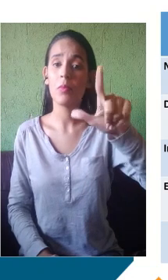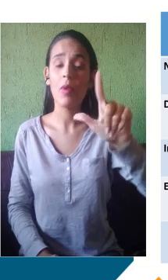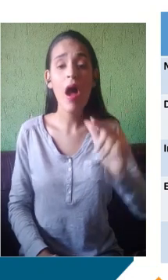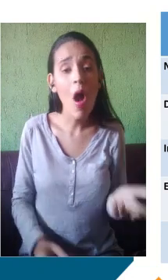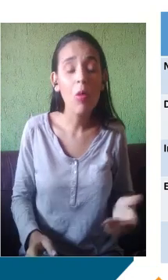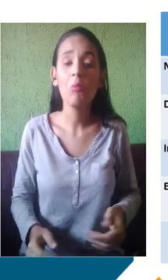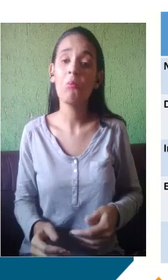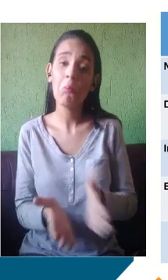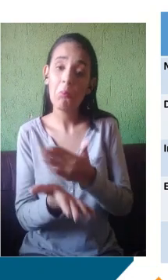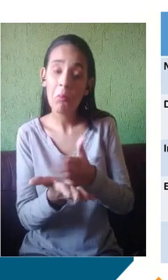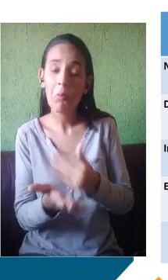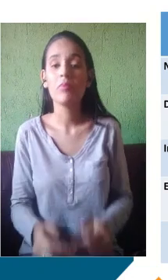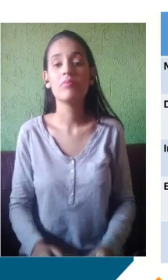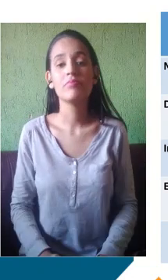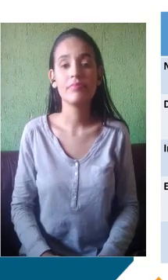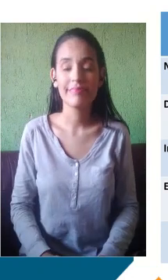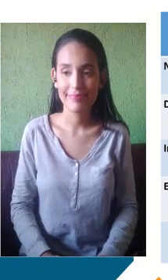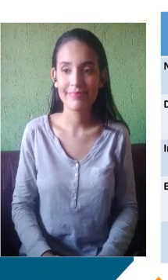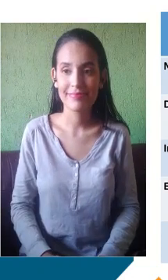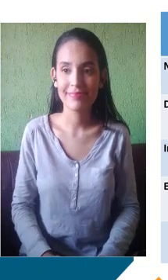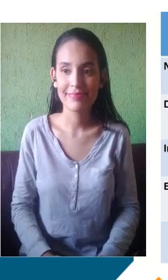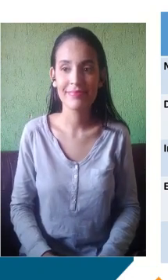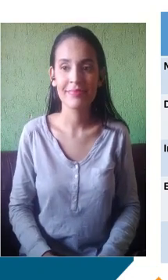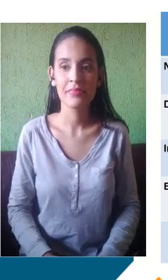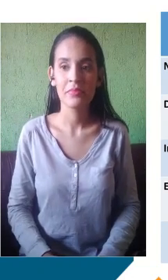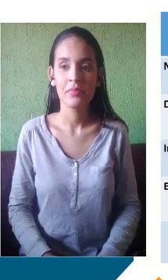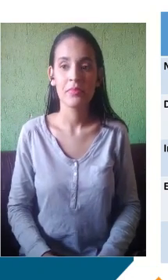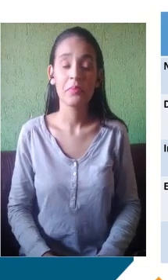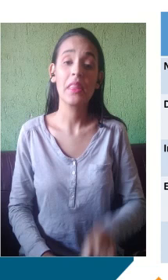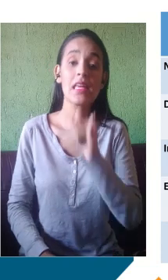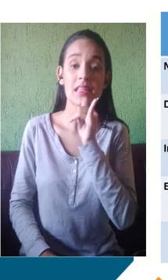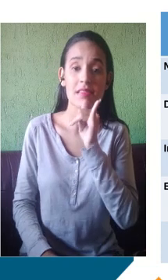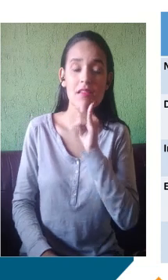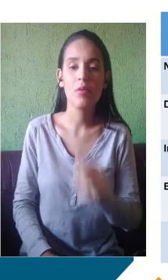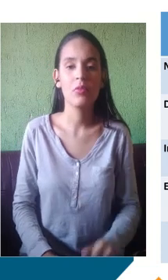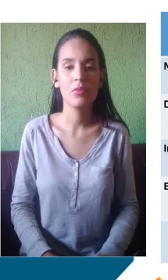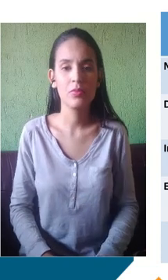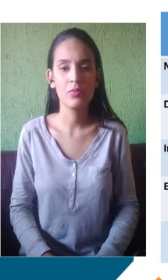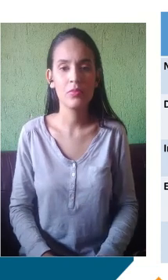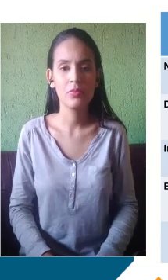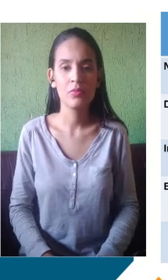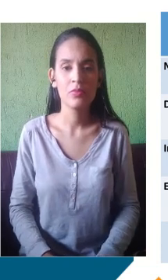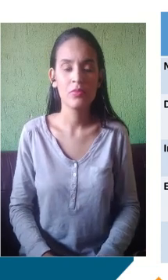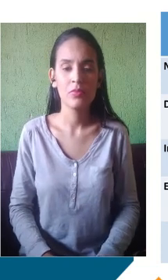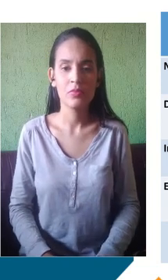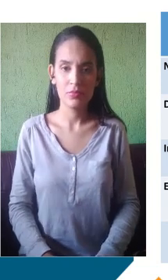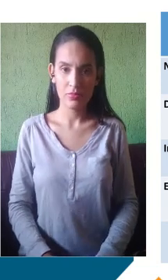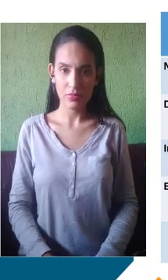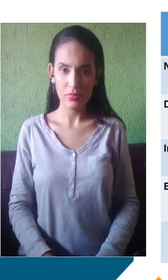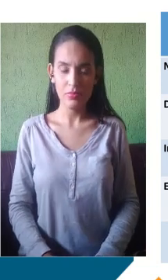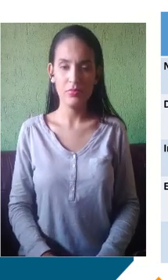instrução, receita de bolo, né, de passagens ou sequências injuntivas nesses gêneros aí. Um exemplo,